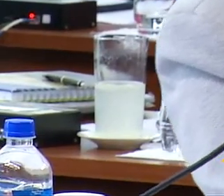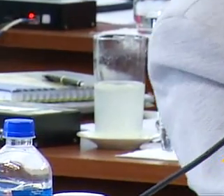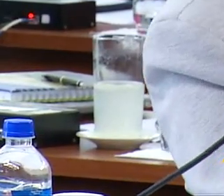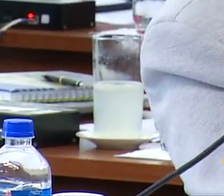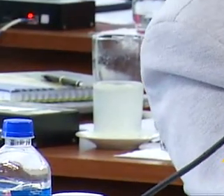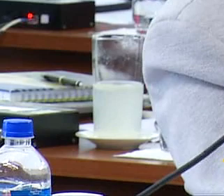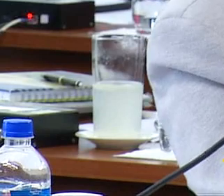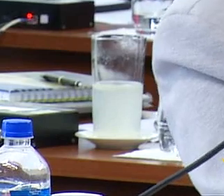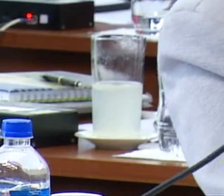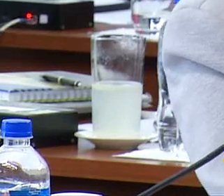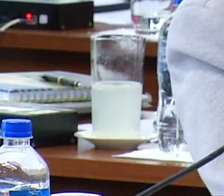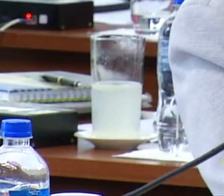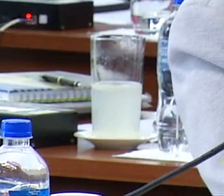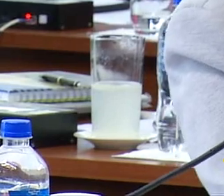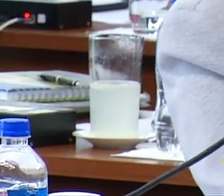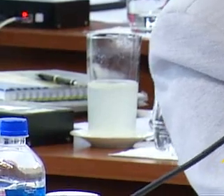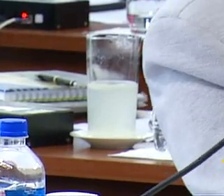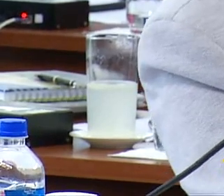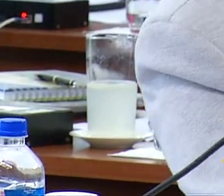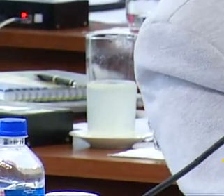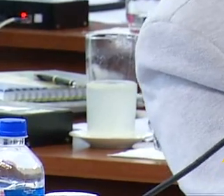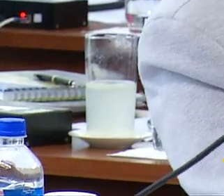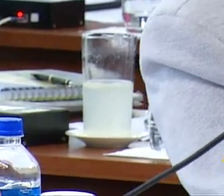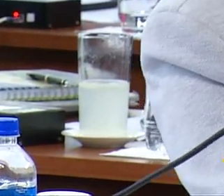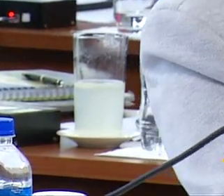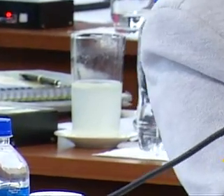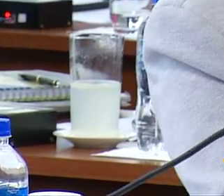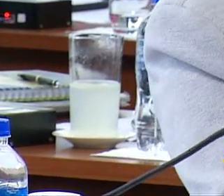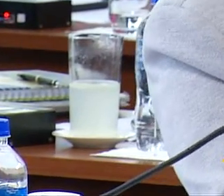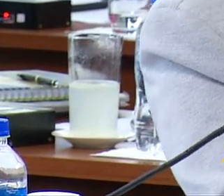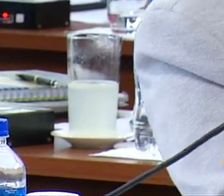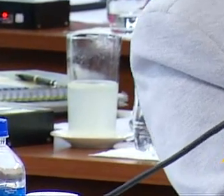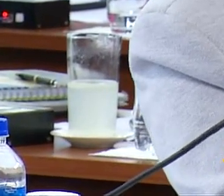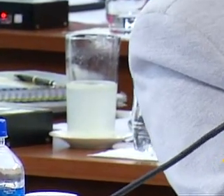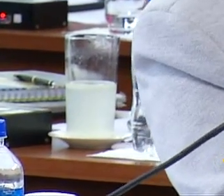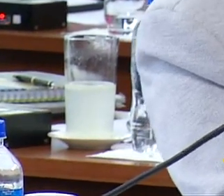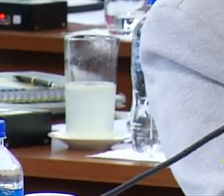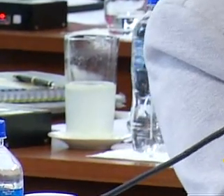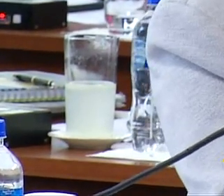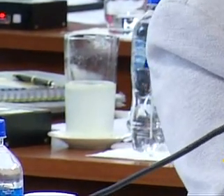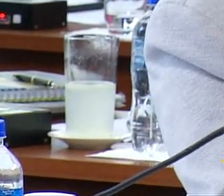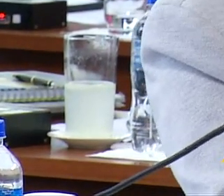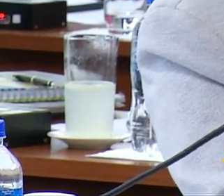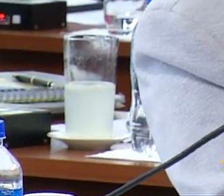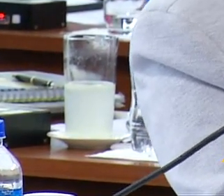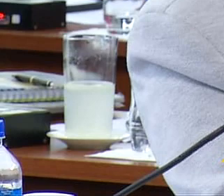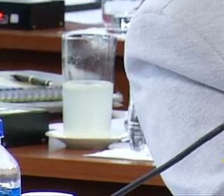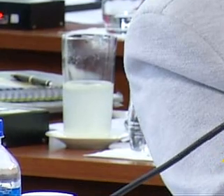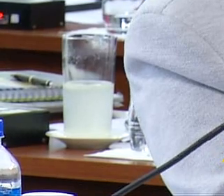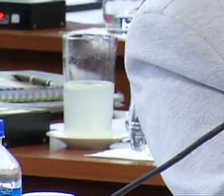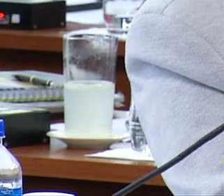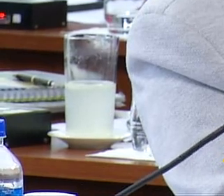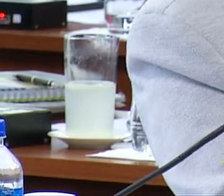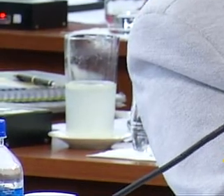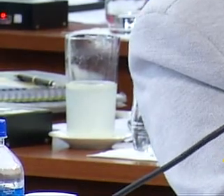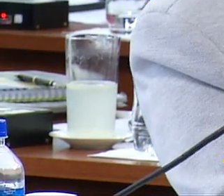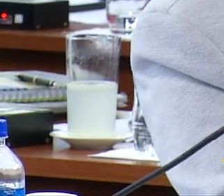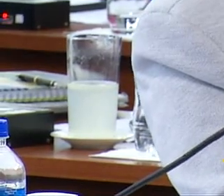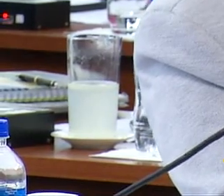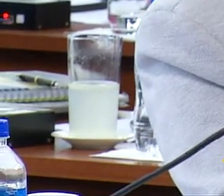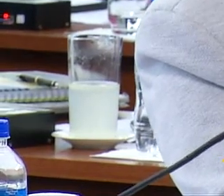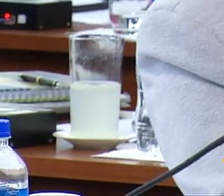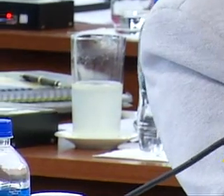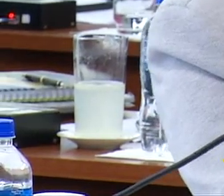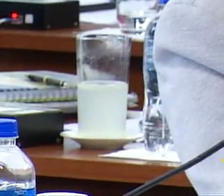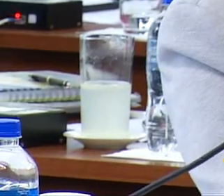à noite... Daí você vem à noite e também não dá certo, porque não tem que pagar hora extra, as pessoas não tem como ir embora,